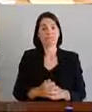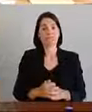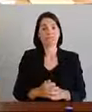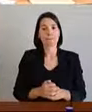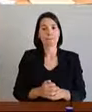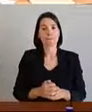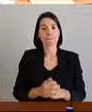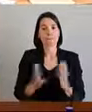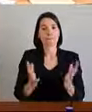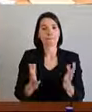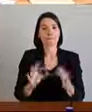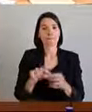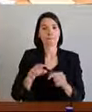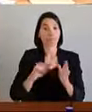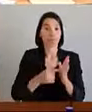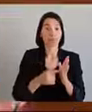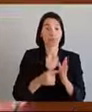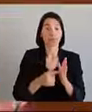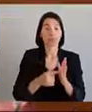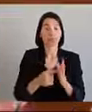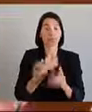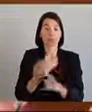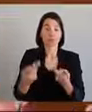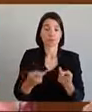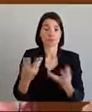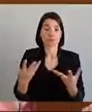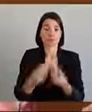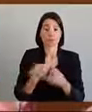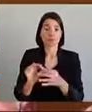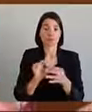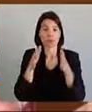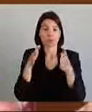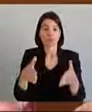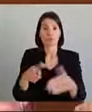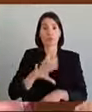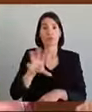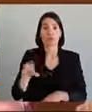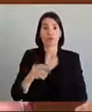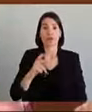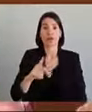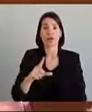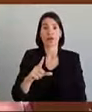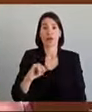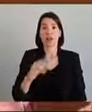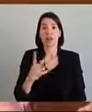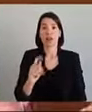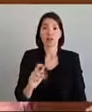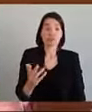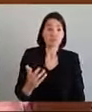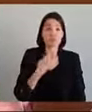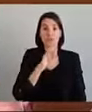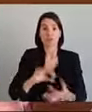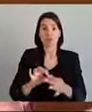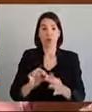Em relação a este ponto, e tendo em conta que estamos a apressar em conjunto, focando-nos no Nós Alive, mas sem prejuízo disto poder fazer sentido tanto para outro ponto como